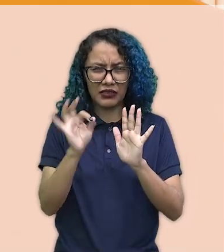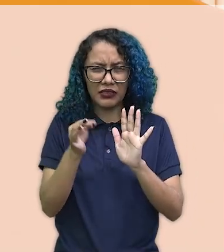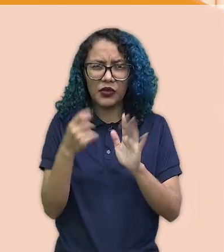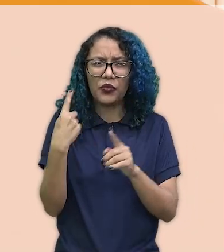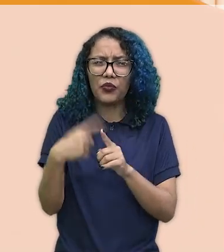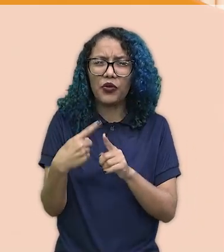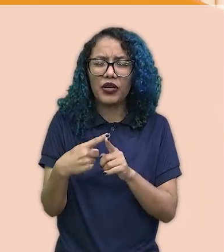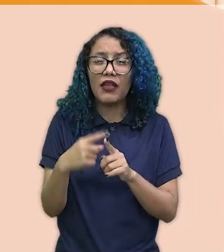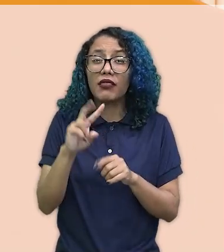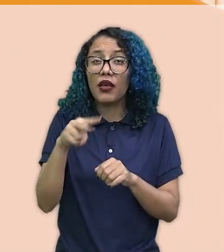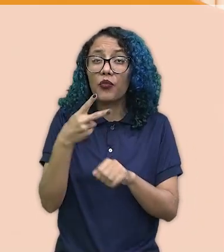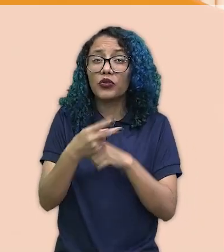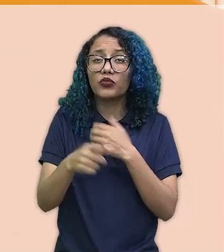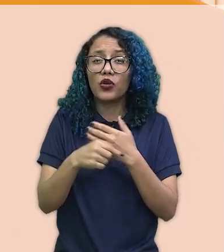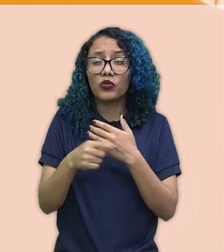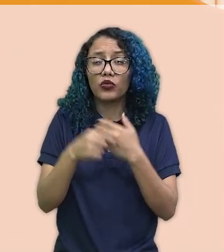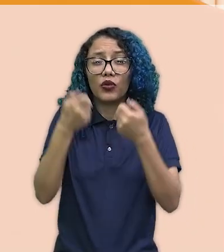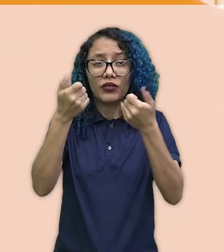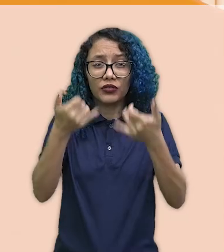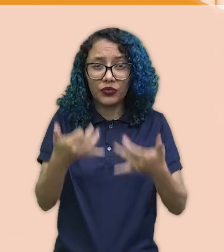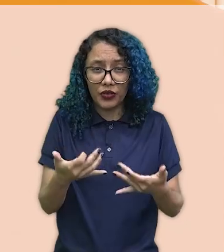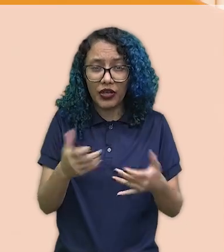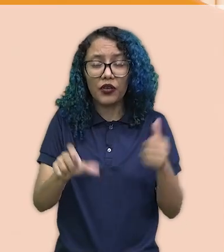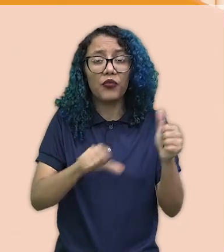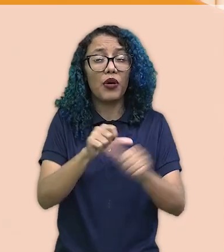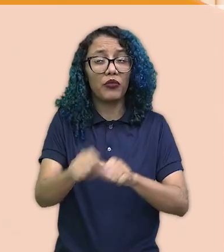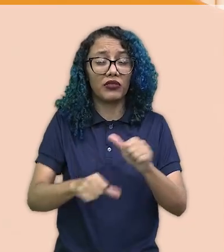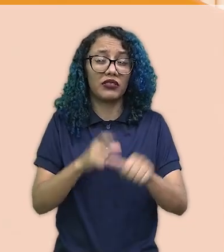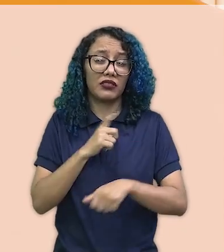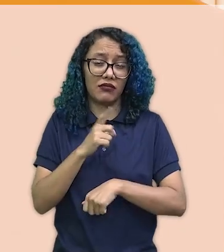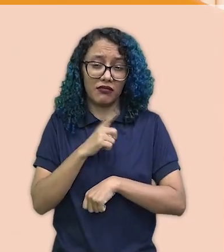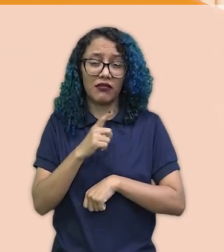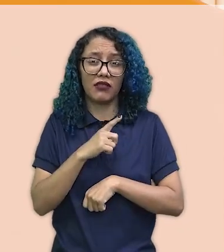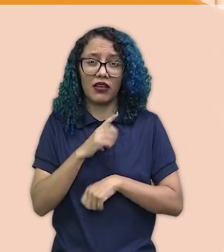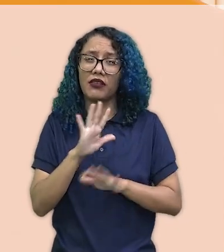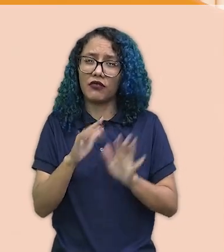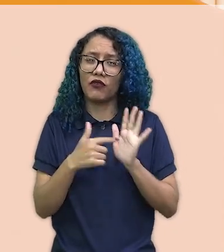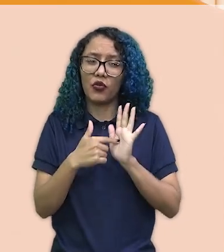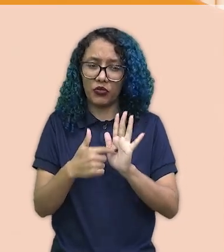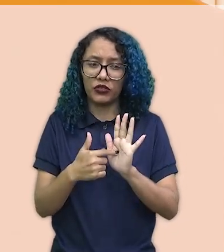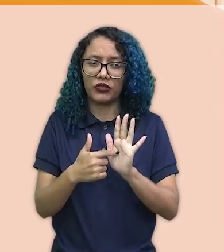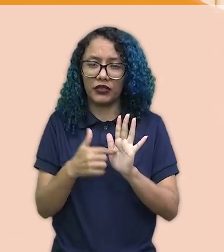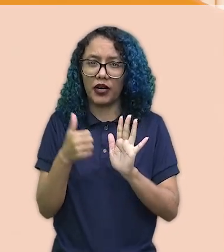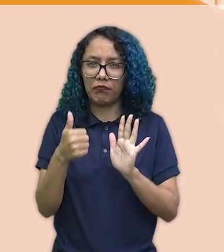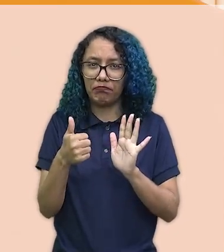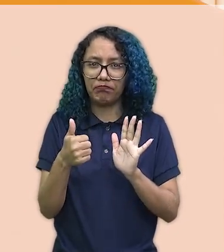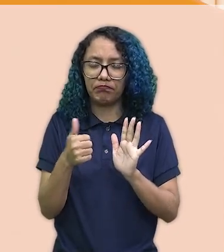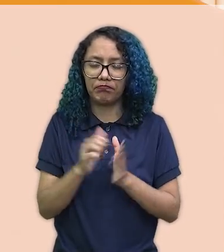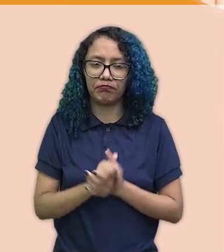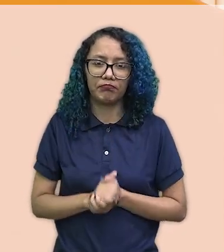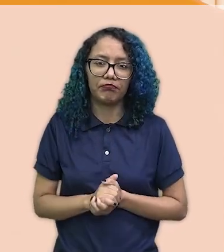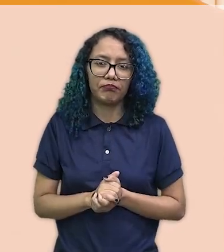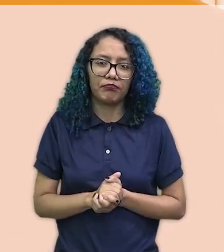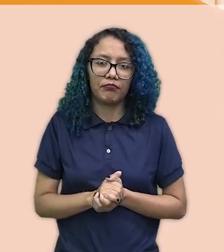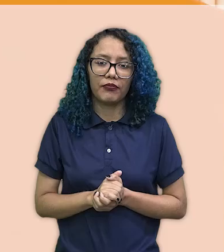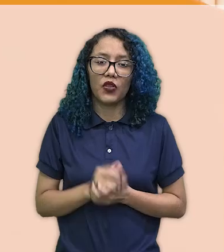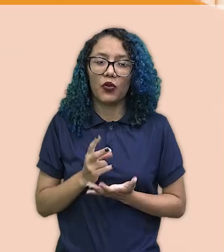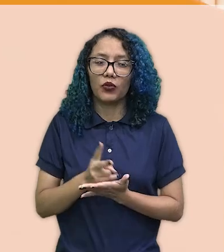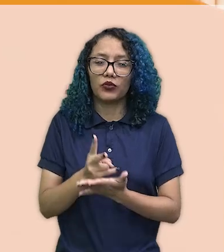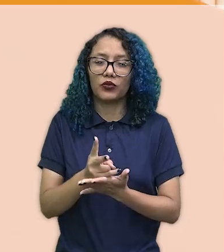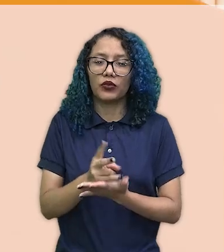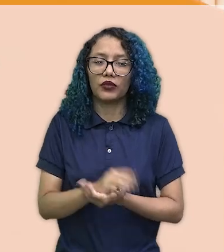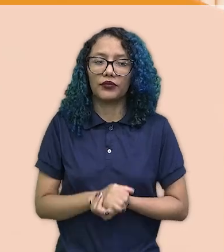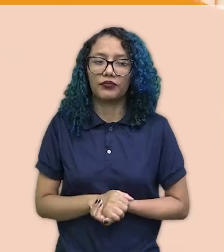né? Porque Norberto Bobbio depois ele vai dizer que existe uma mudança nesses poderes aí. Nós vamos já ver isso daí para frente, tá bom?